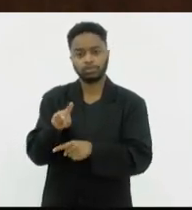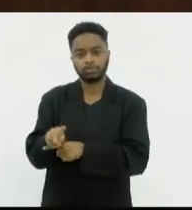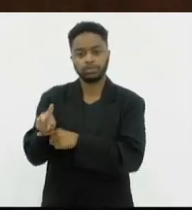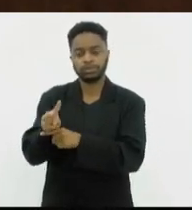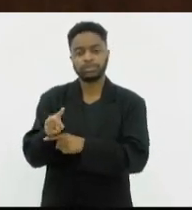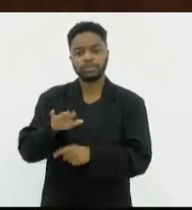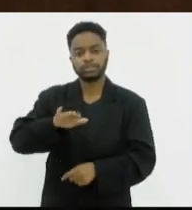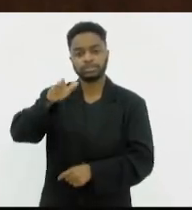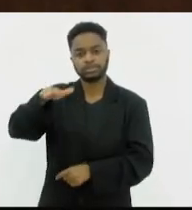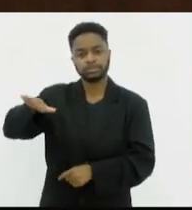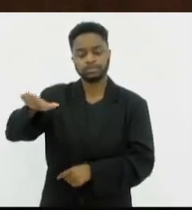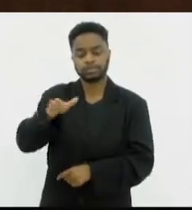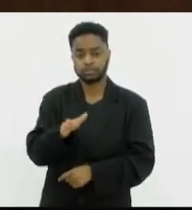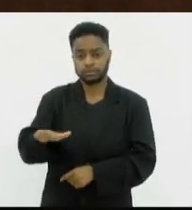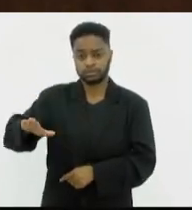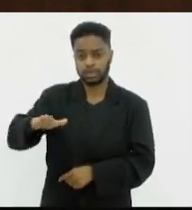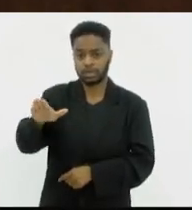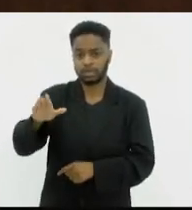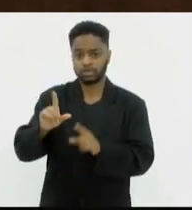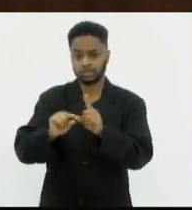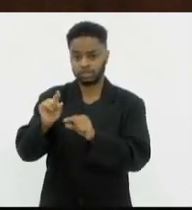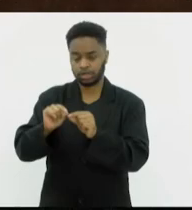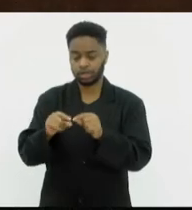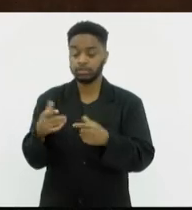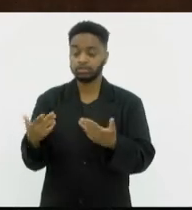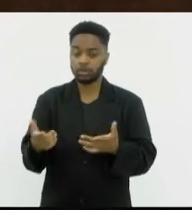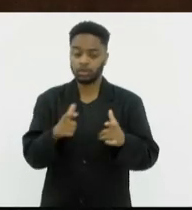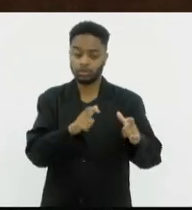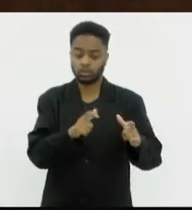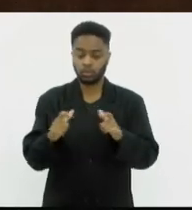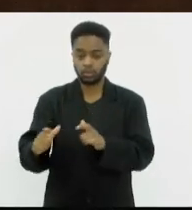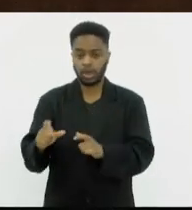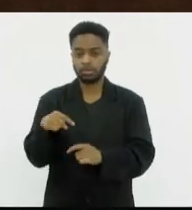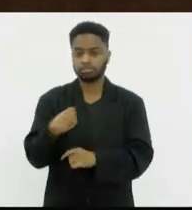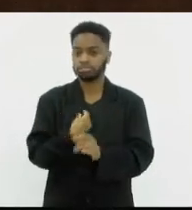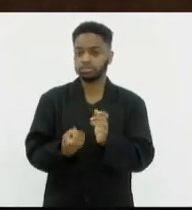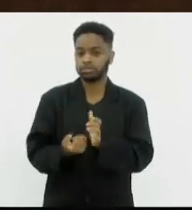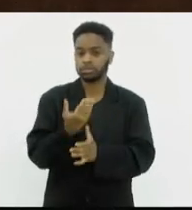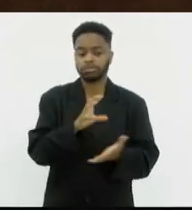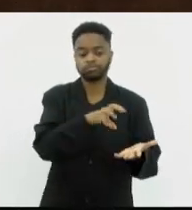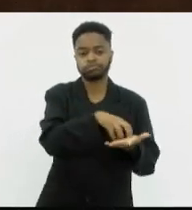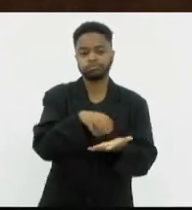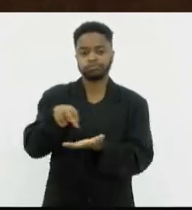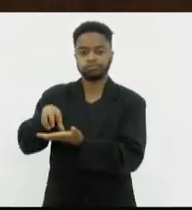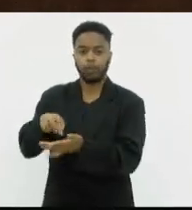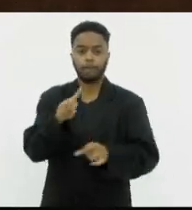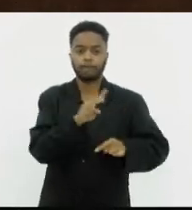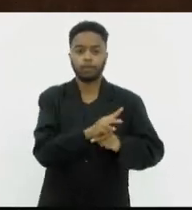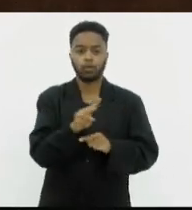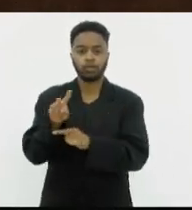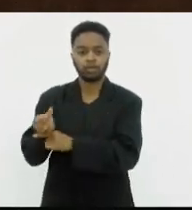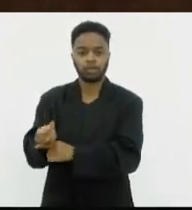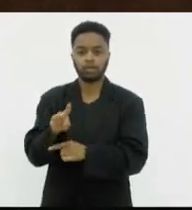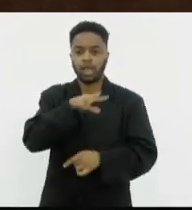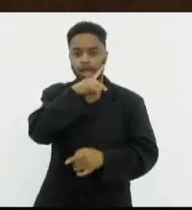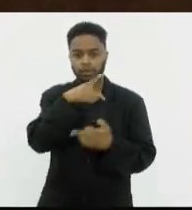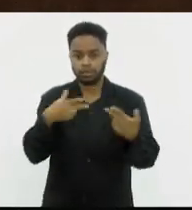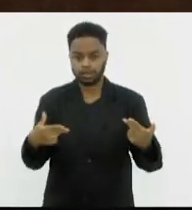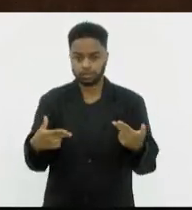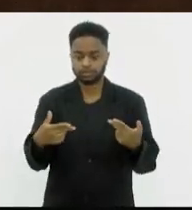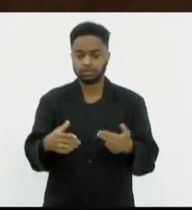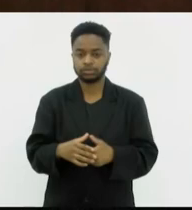Estrela. Nesses lugares, presidente, onde a gente criou essas unidades de conservação, deputada Renata